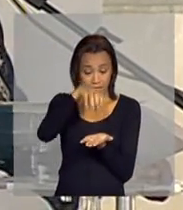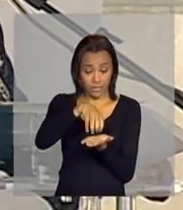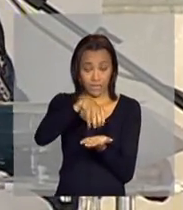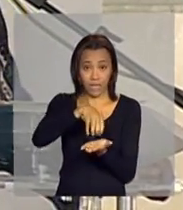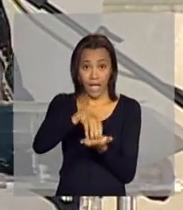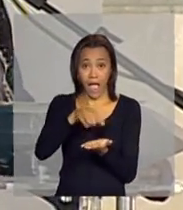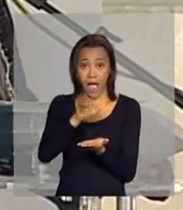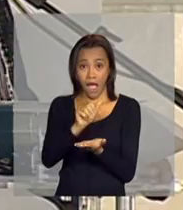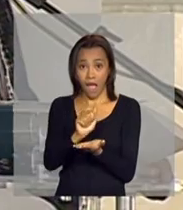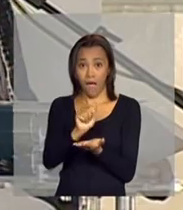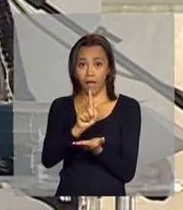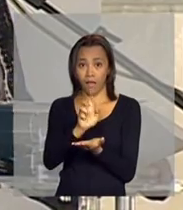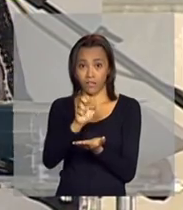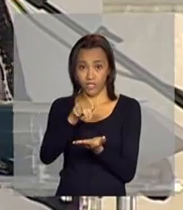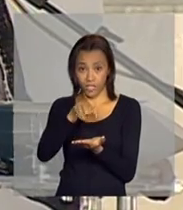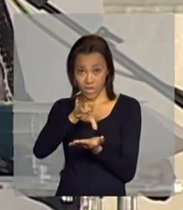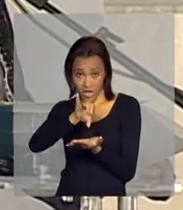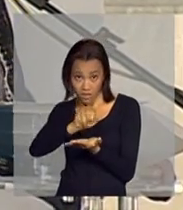funcionar como